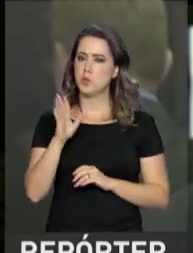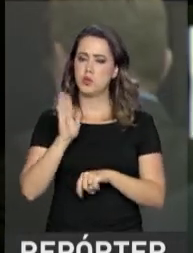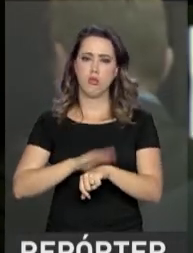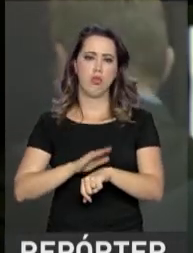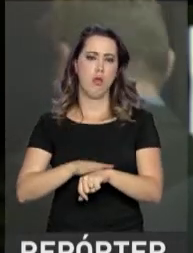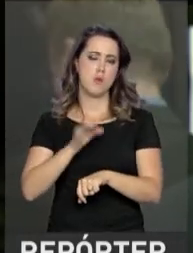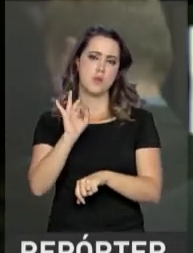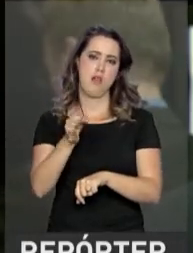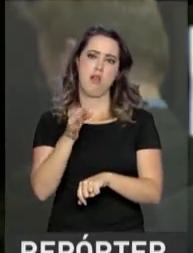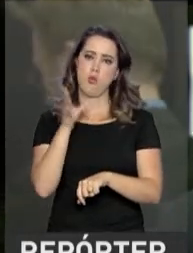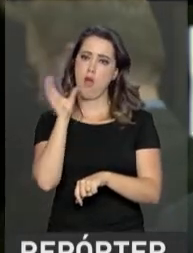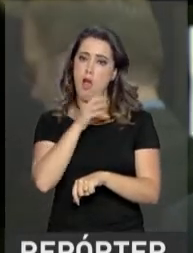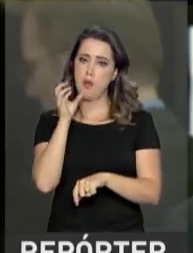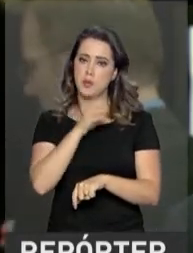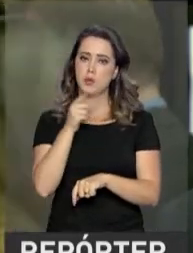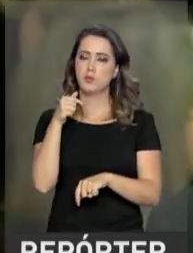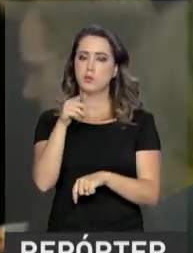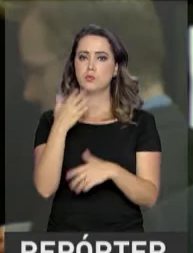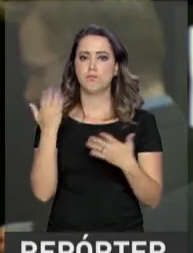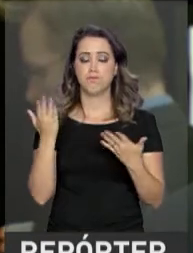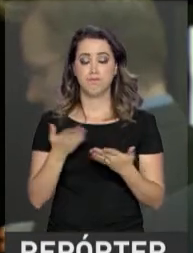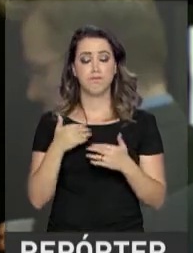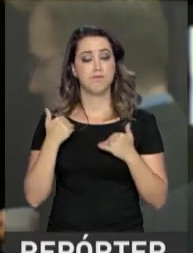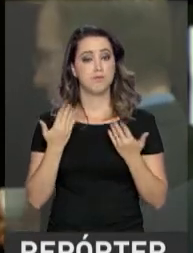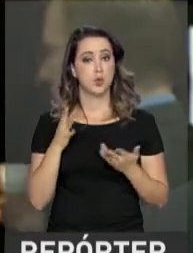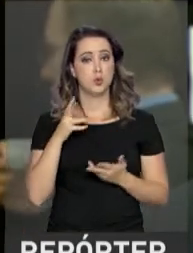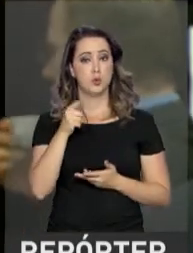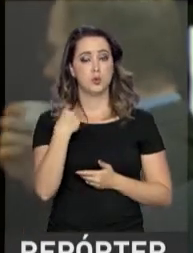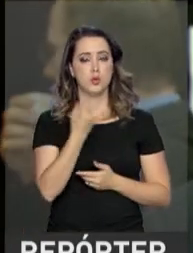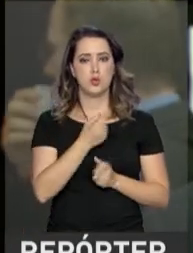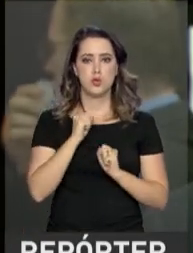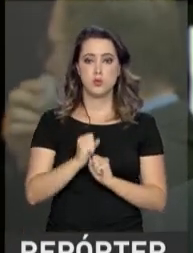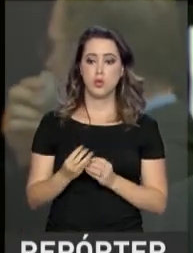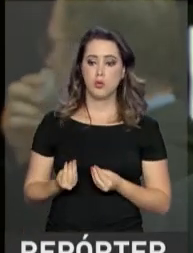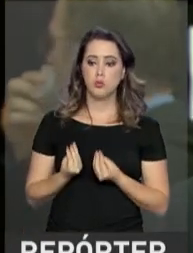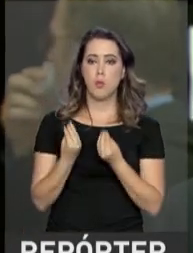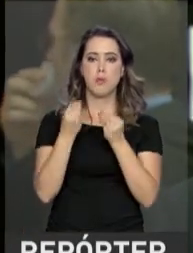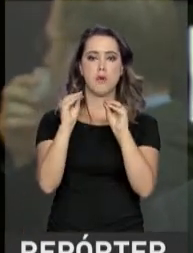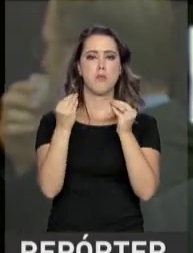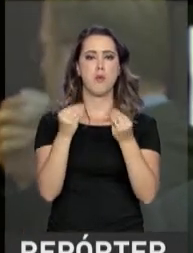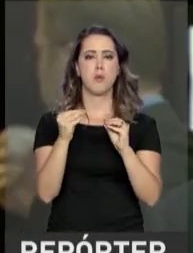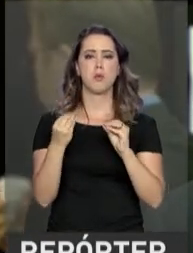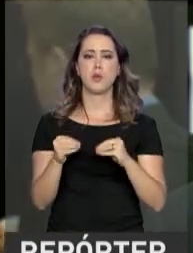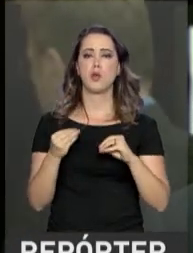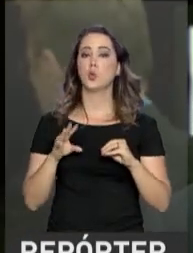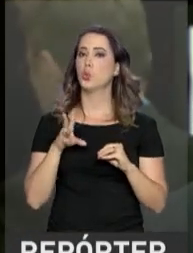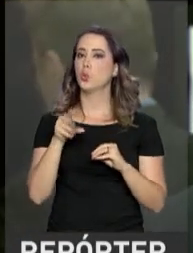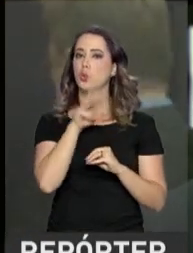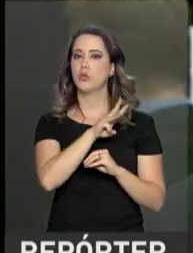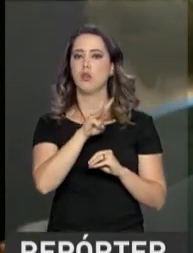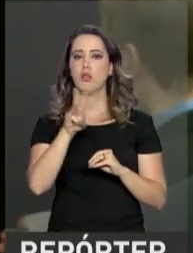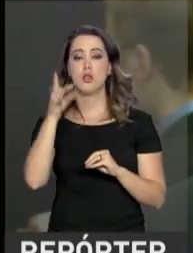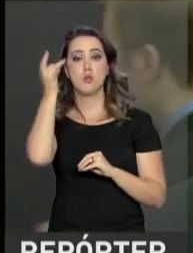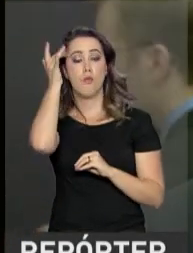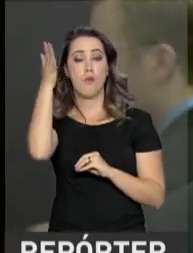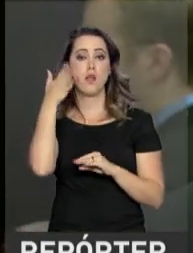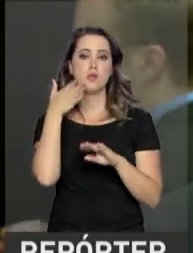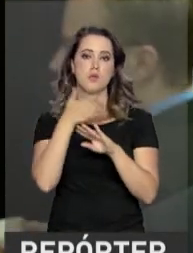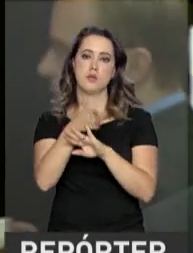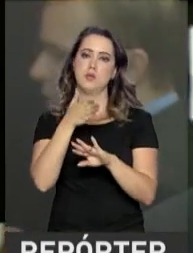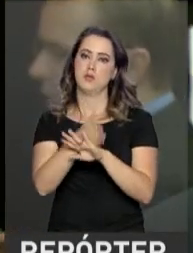em tempo real de forma imediata em tudo que a gente puder botar é em plataforma digital processo ao cidadão nós vamos